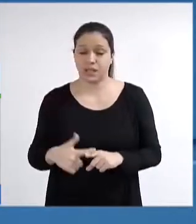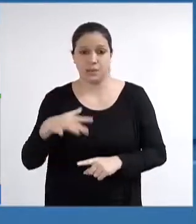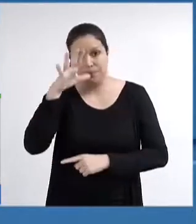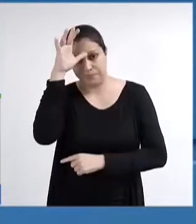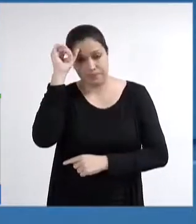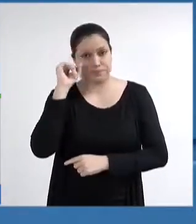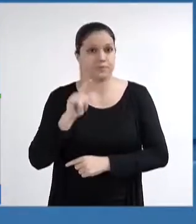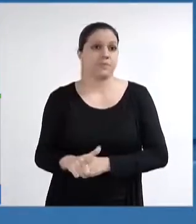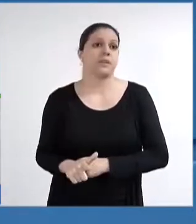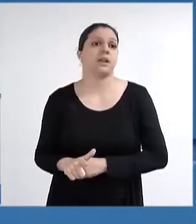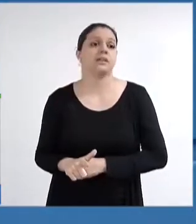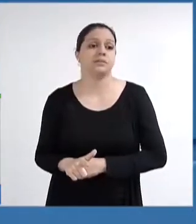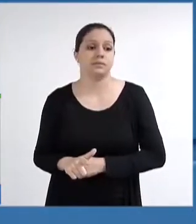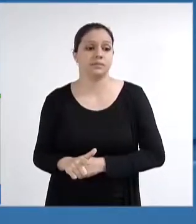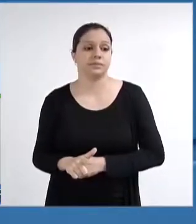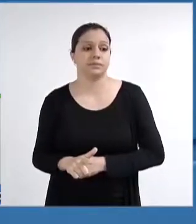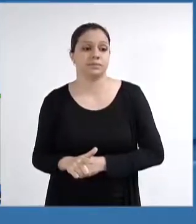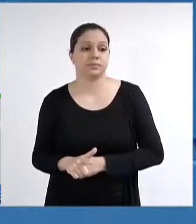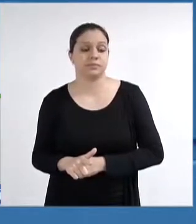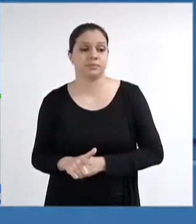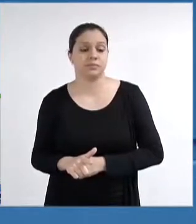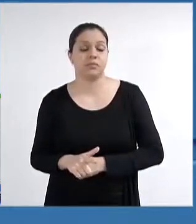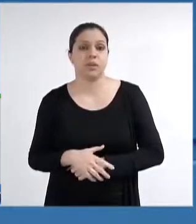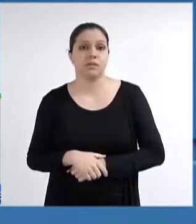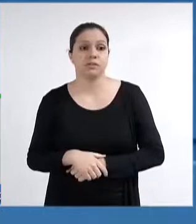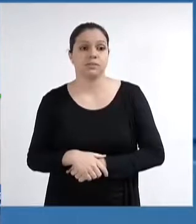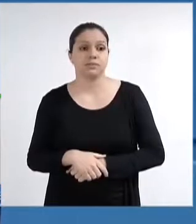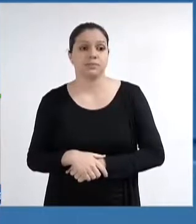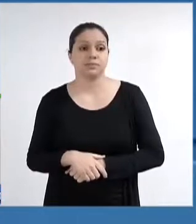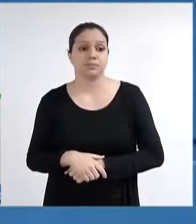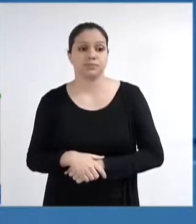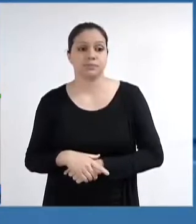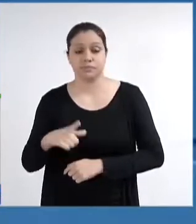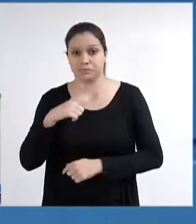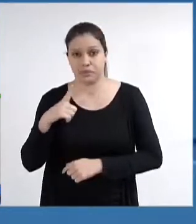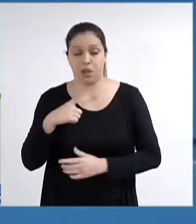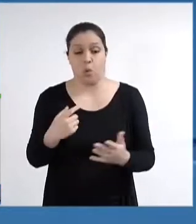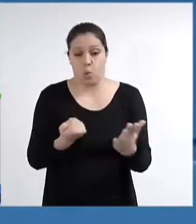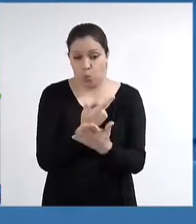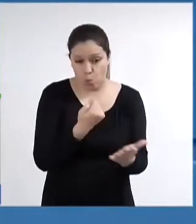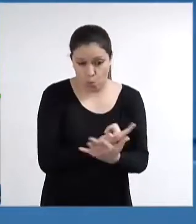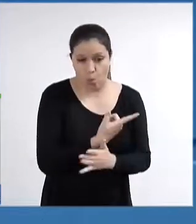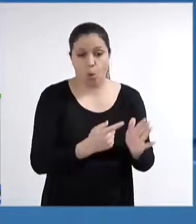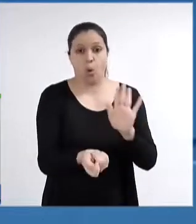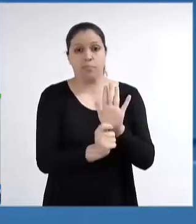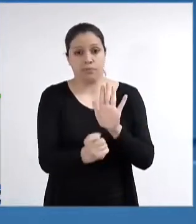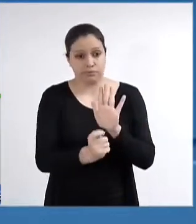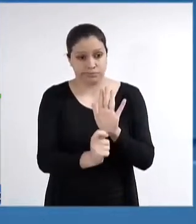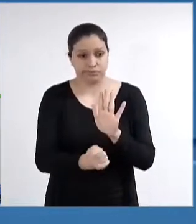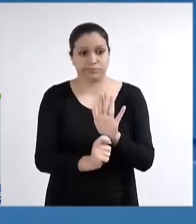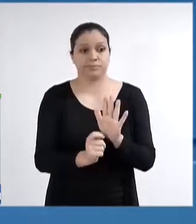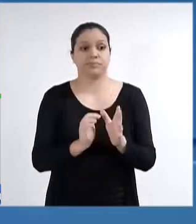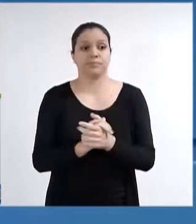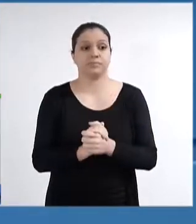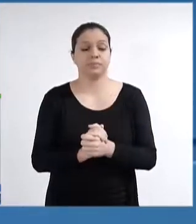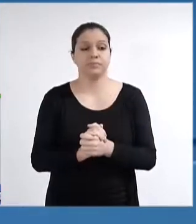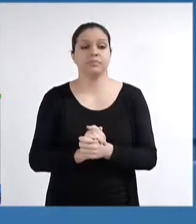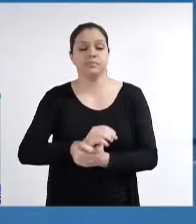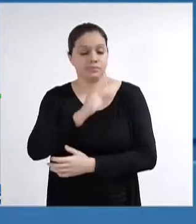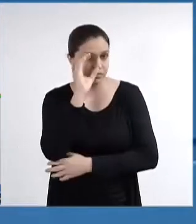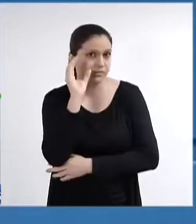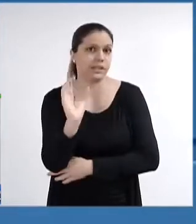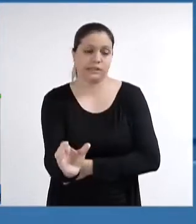do Sul é rota, além do consumo interno, além da alimentação desse